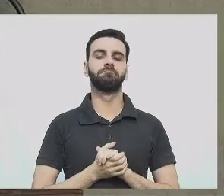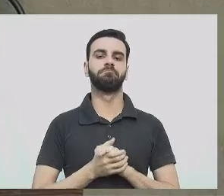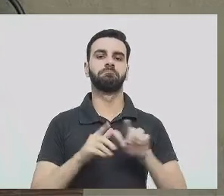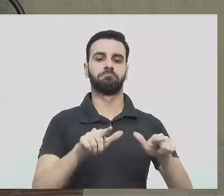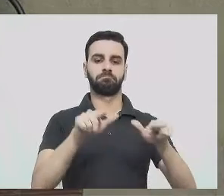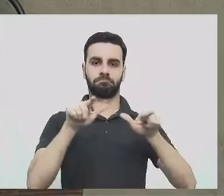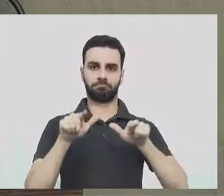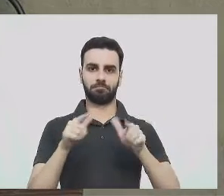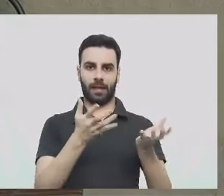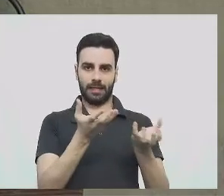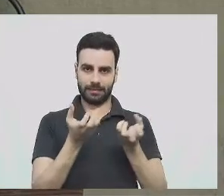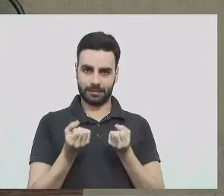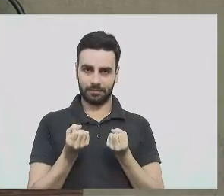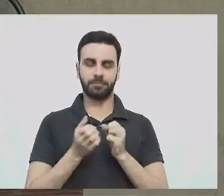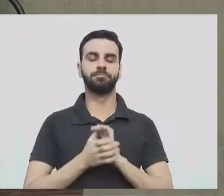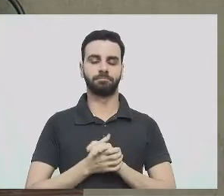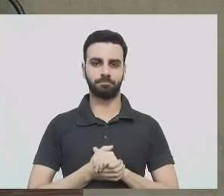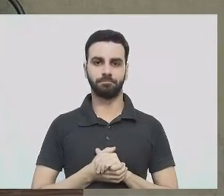essa homenagem.